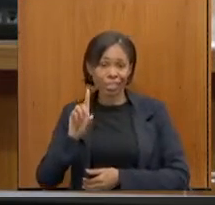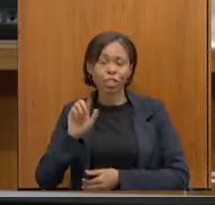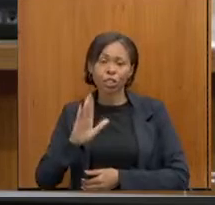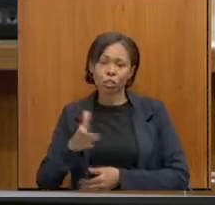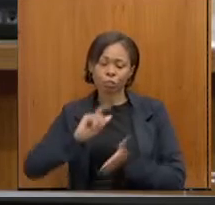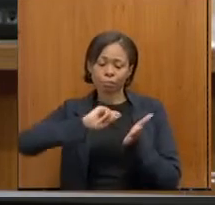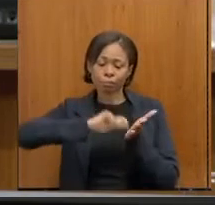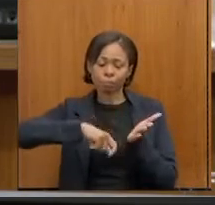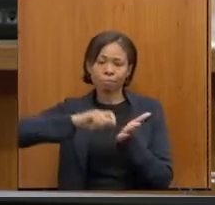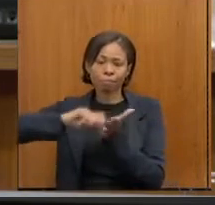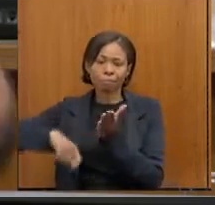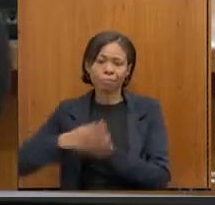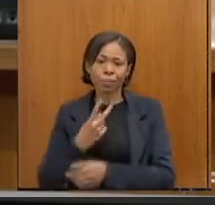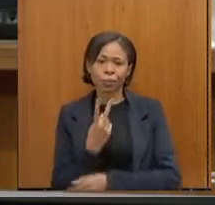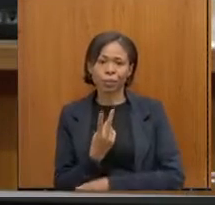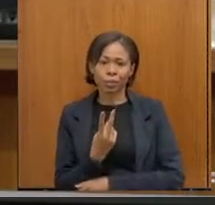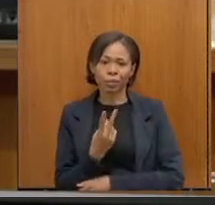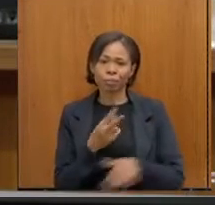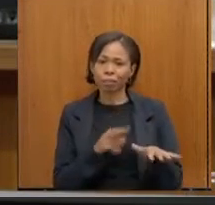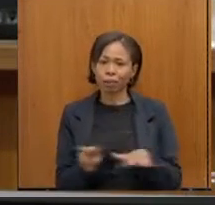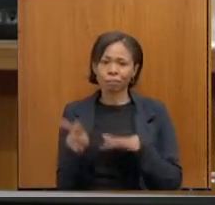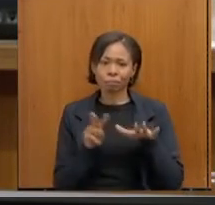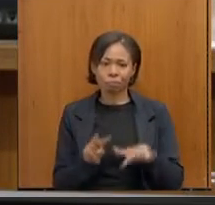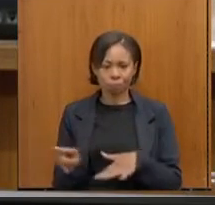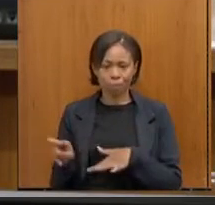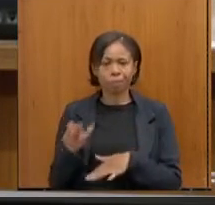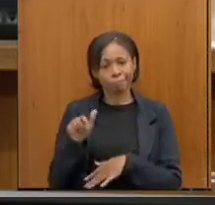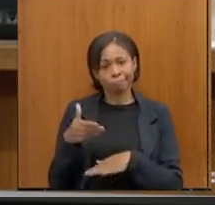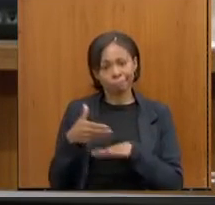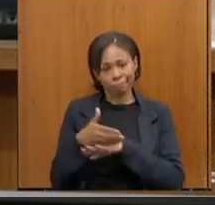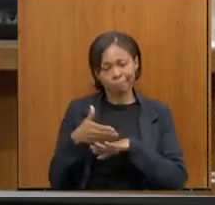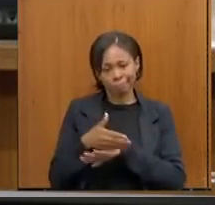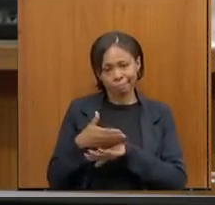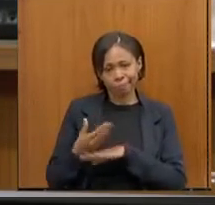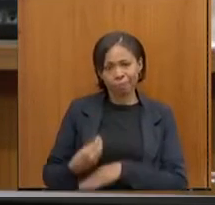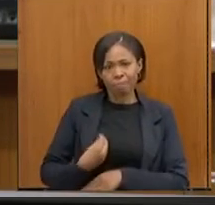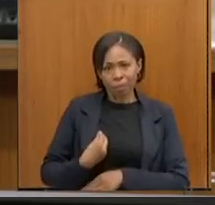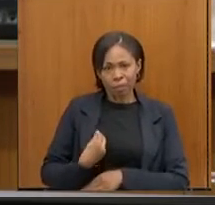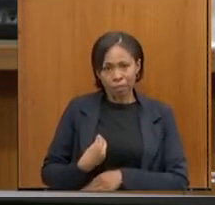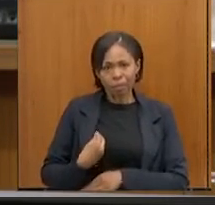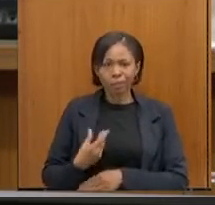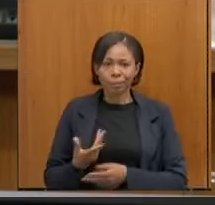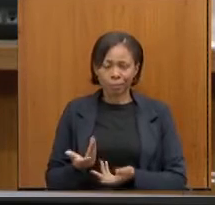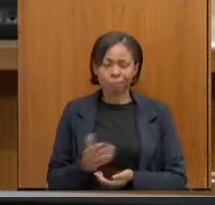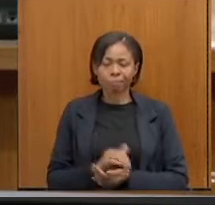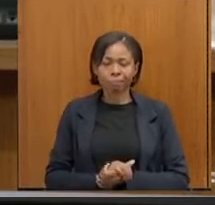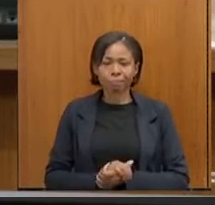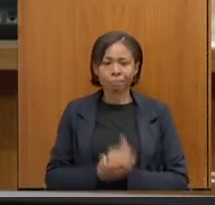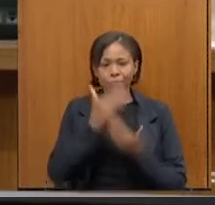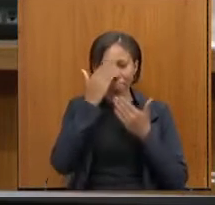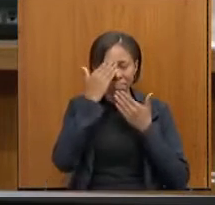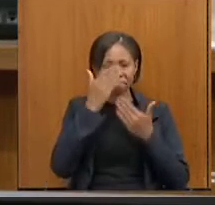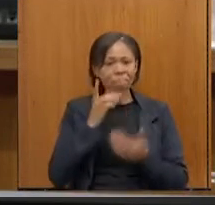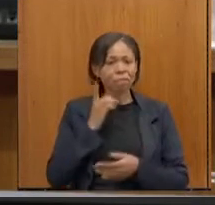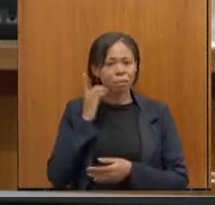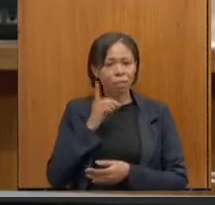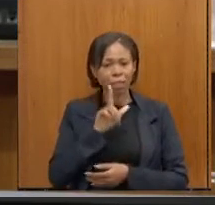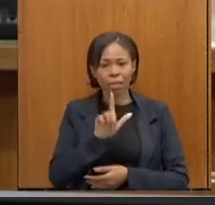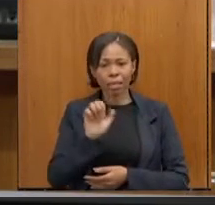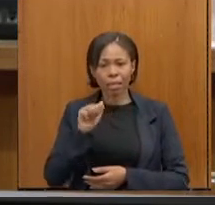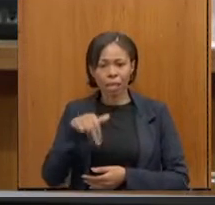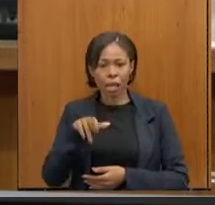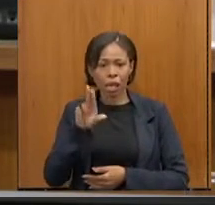que tiveram de passar do Cid Agradeço o deputado Leandro da Cunha questão os Defensores